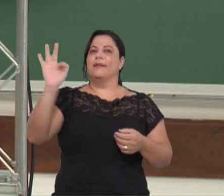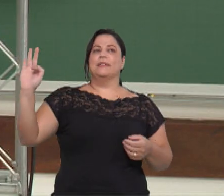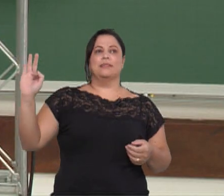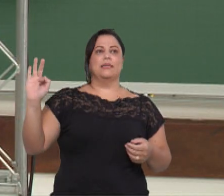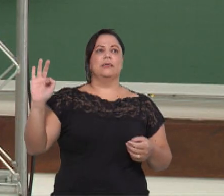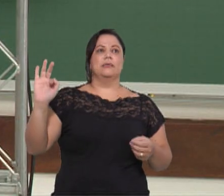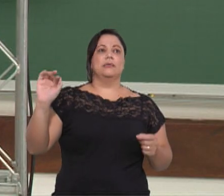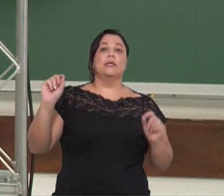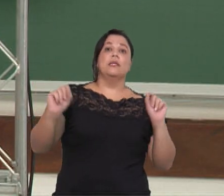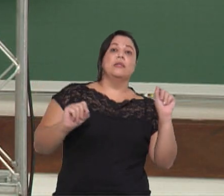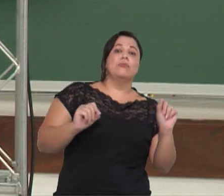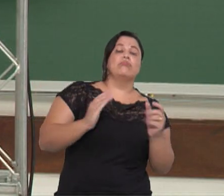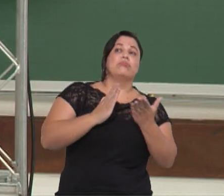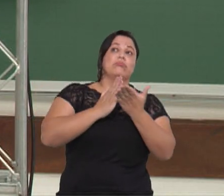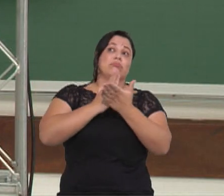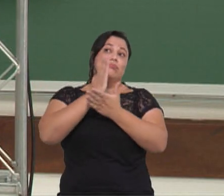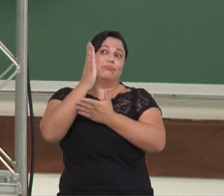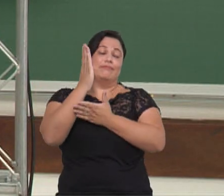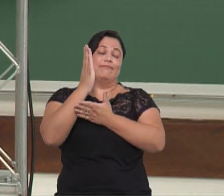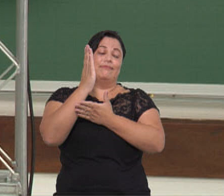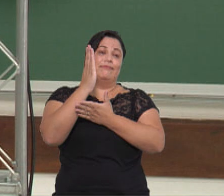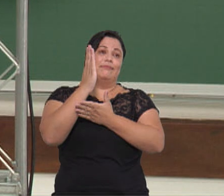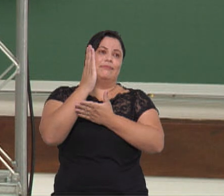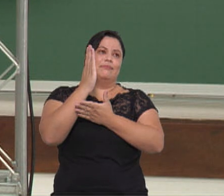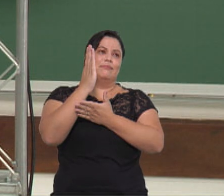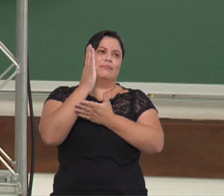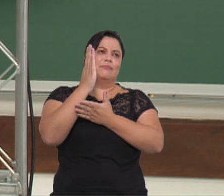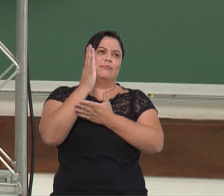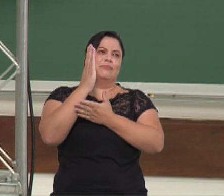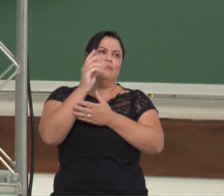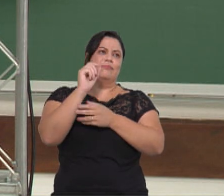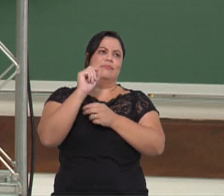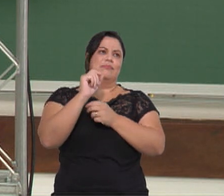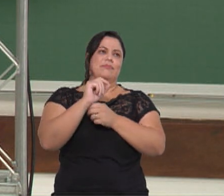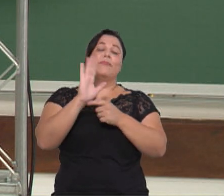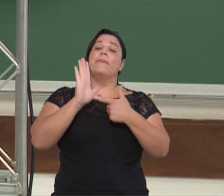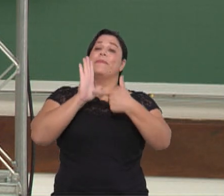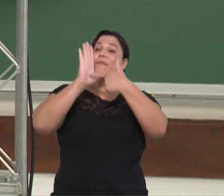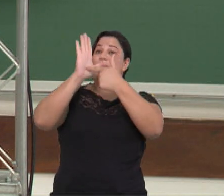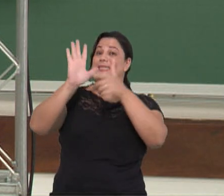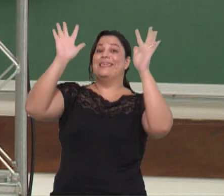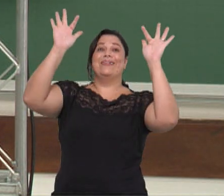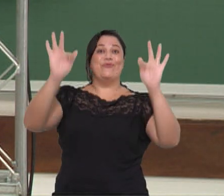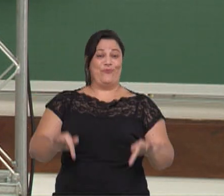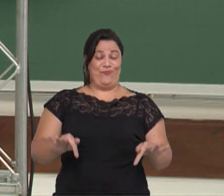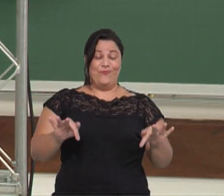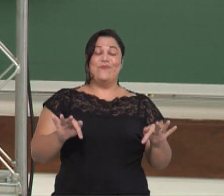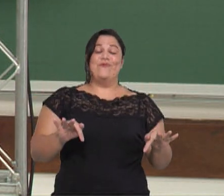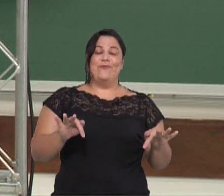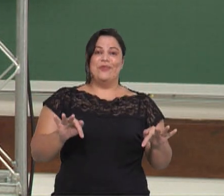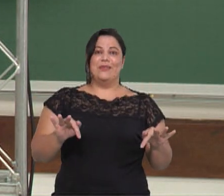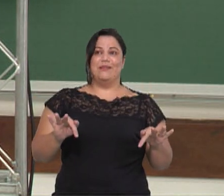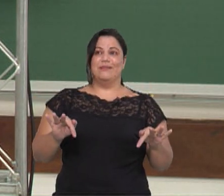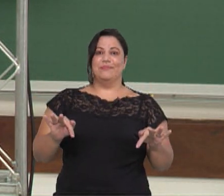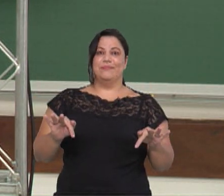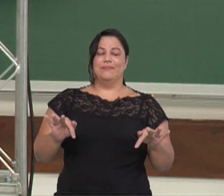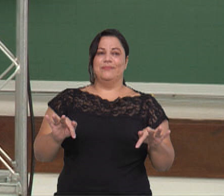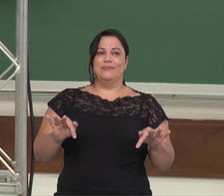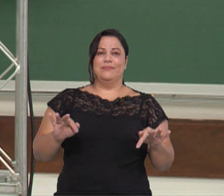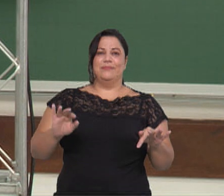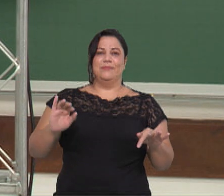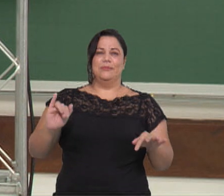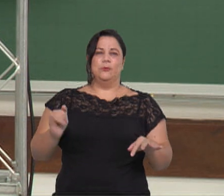aprovado pela Assembleia Nacional Constituinte, representa o fim dos privilégios feudais do clero, da nobreza e do reconhecimento